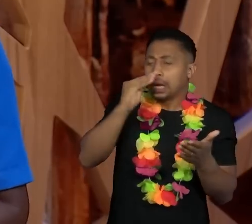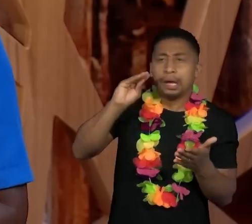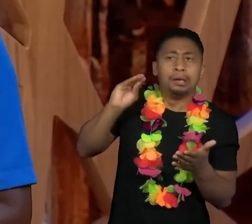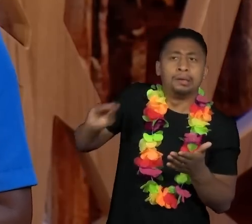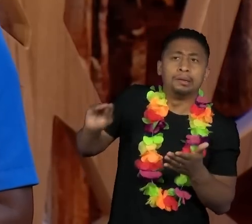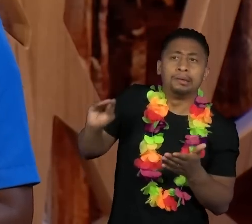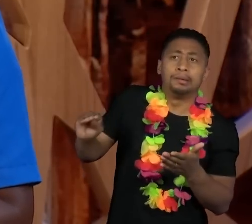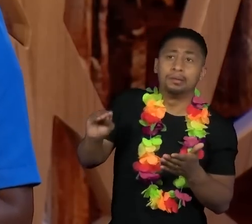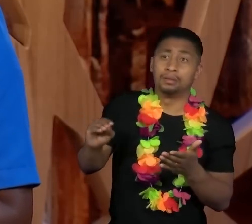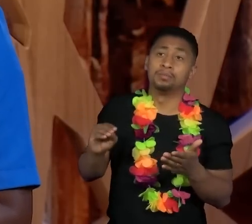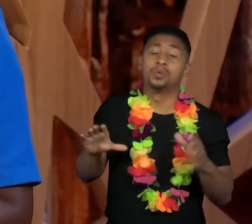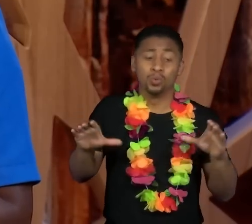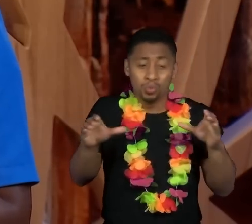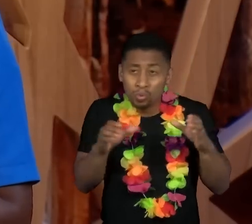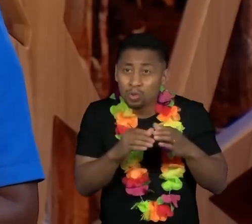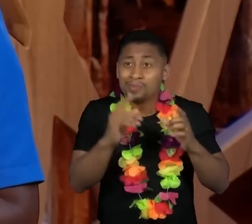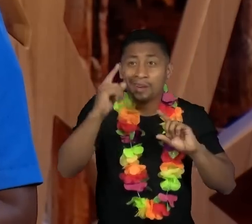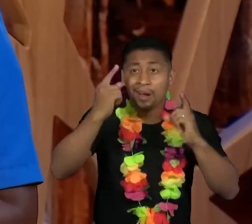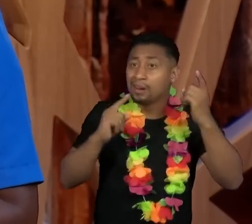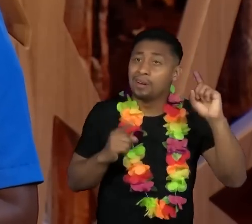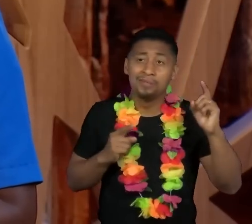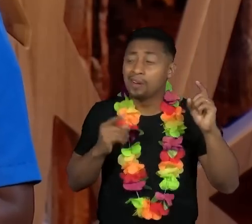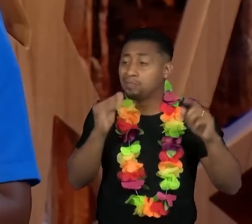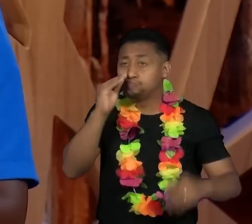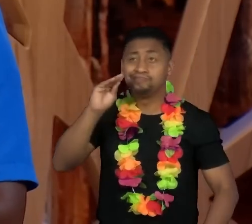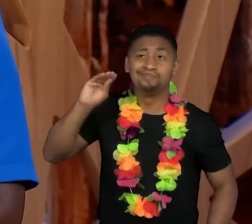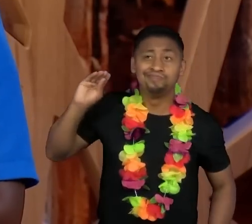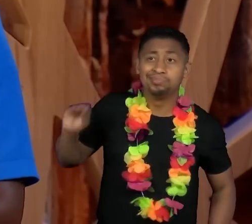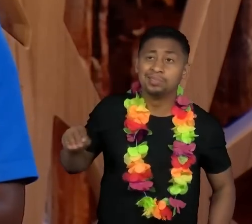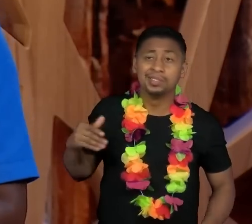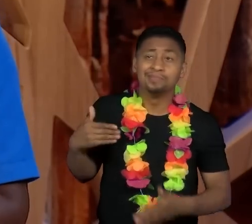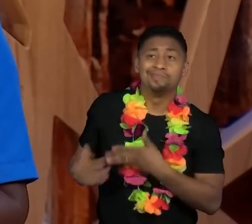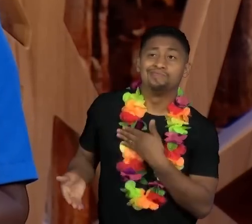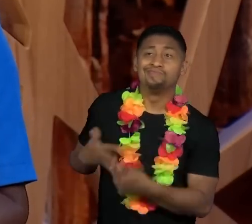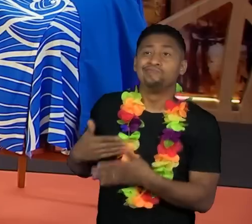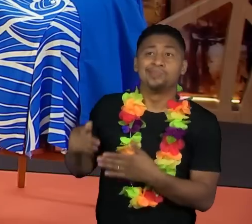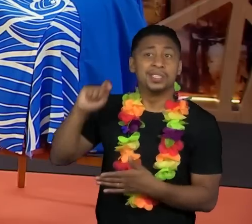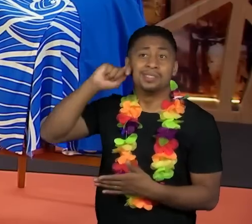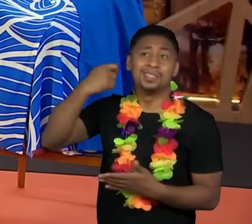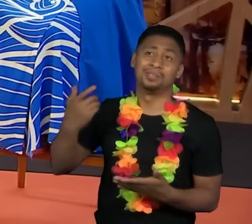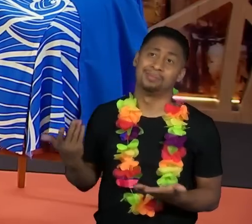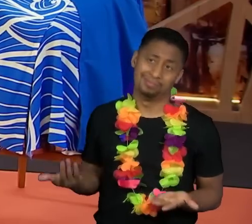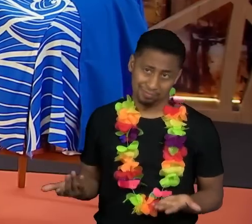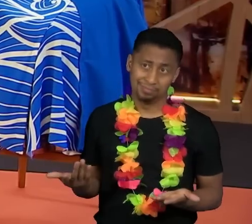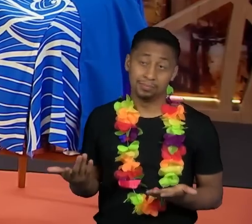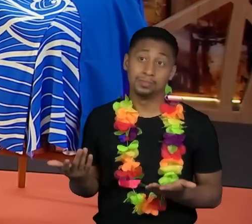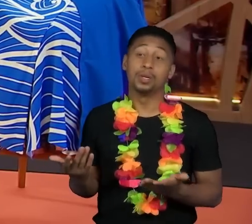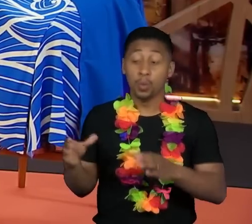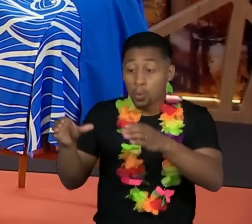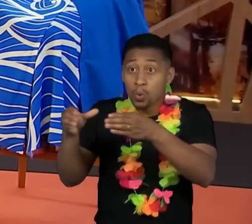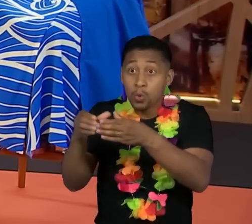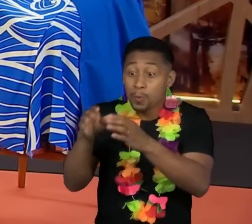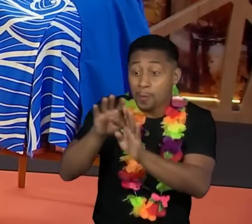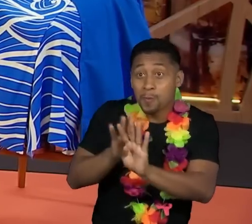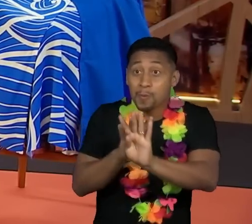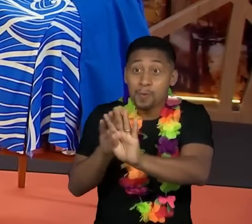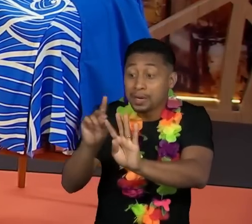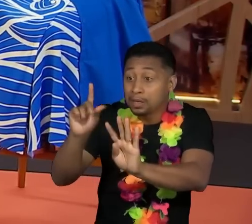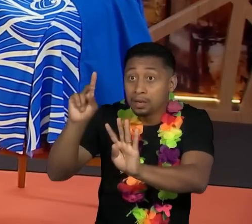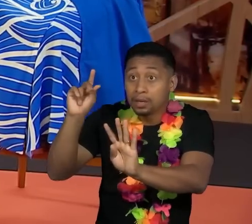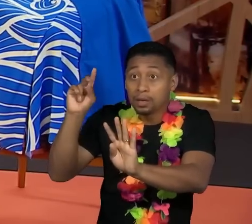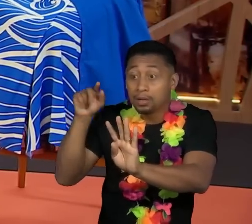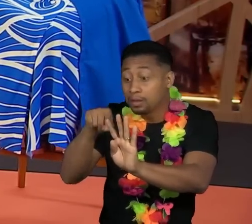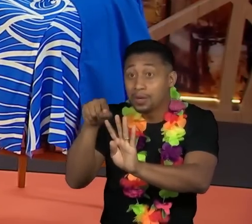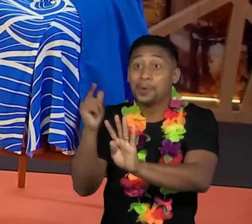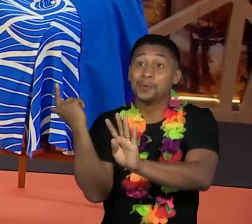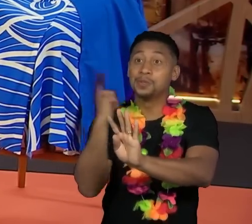indústria do carnaval. Quando o Tiago fala que agora, recentemente, que as velhas guardas conseguiram um lugar de honra dentro